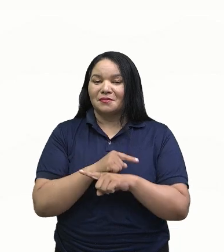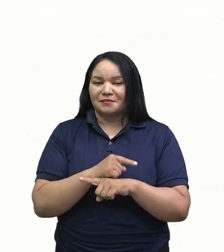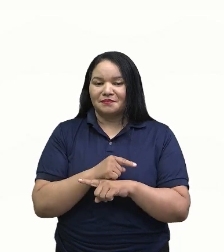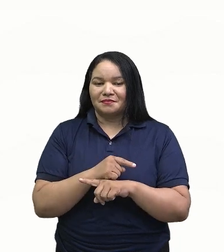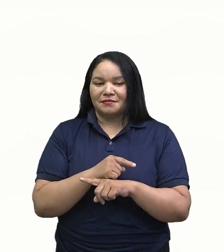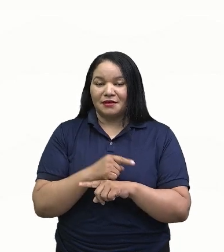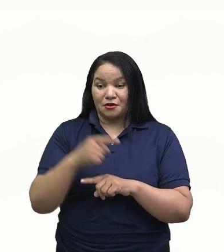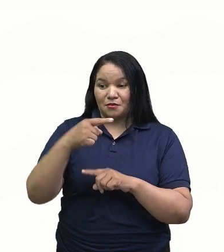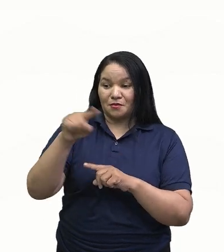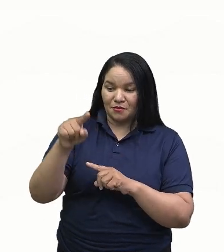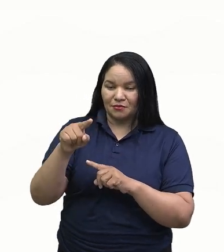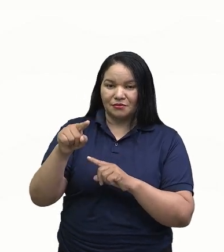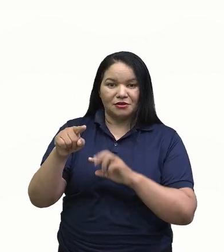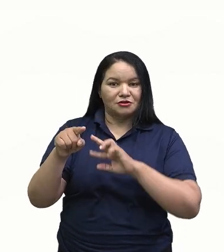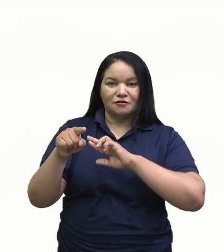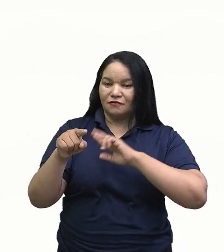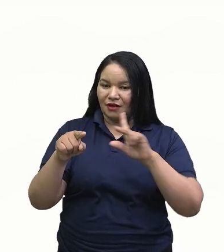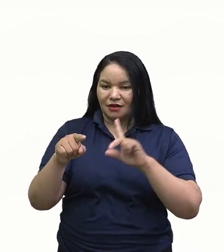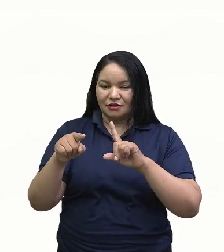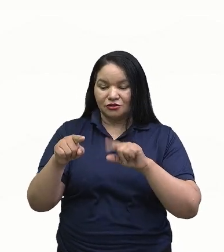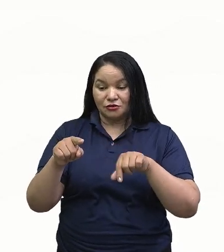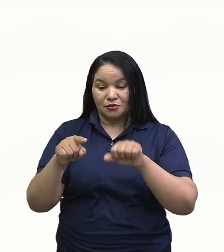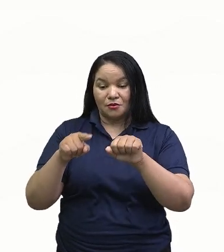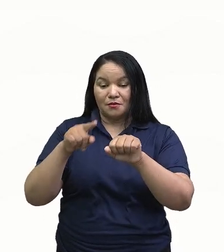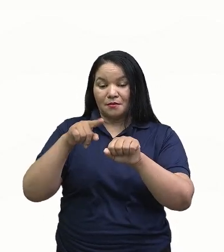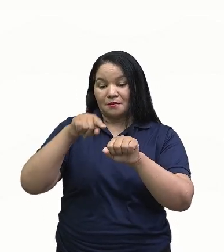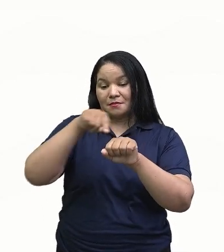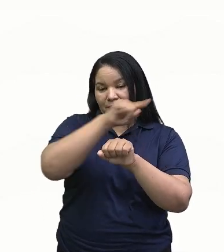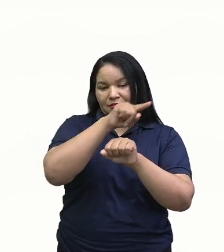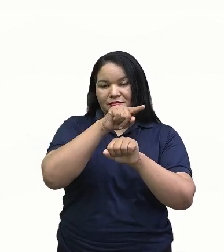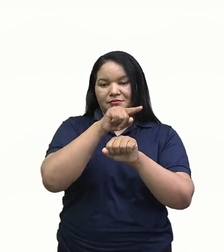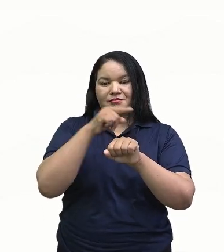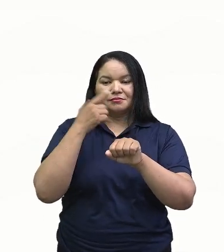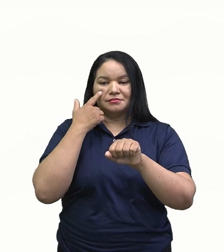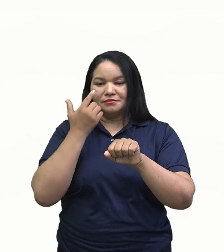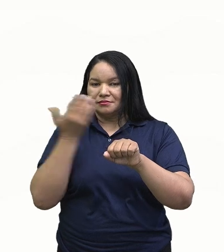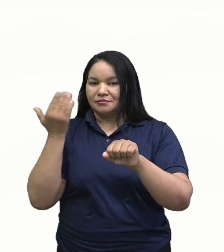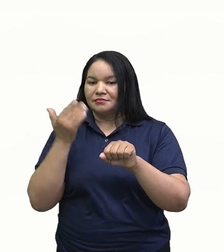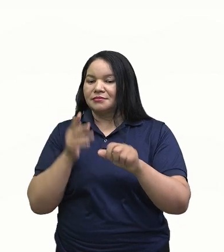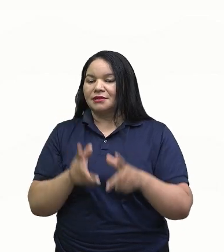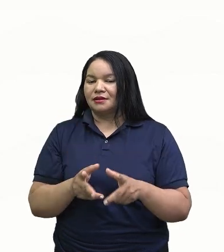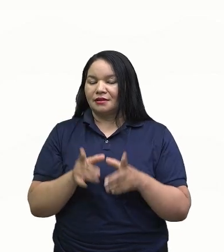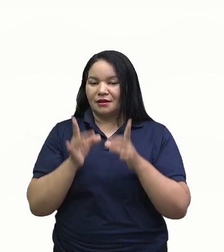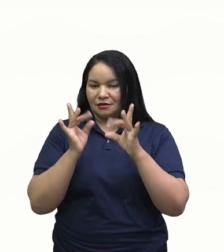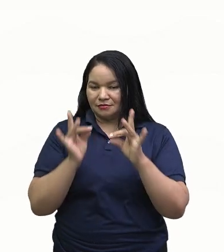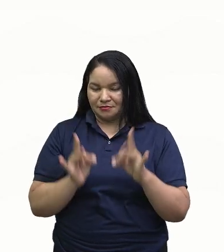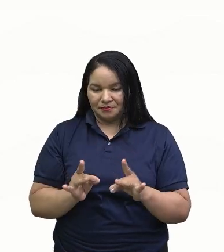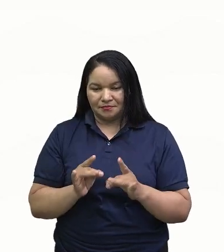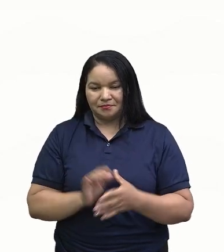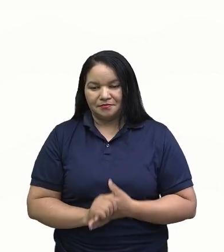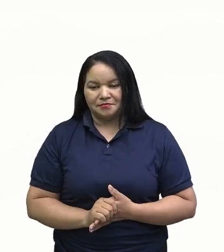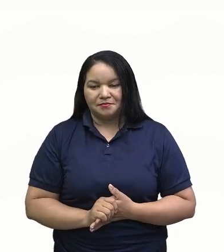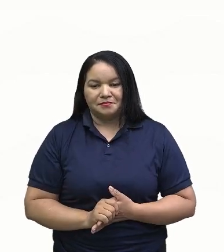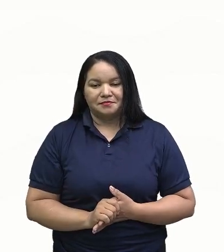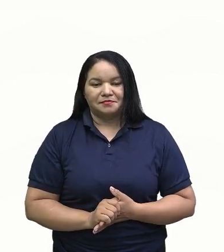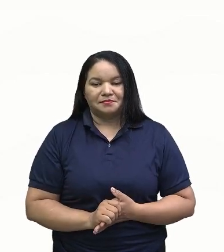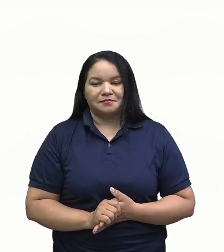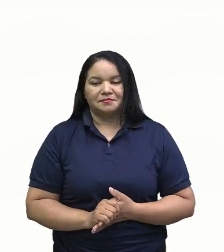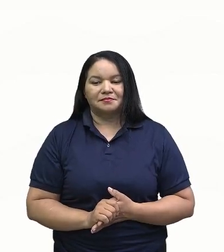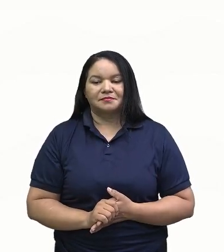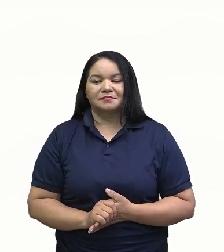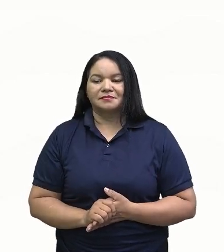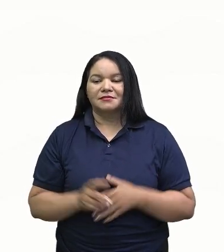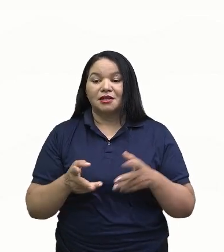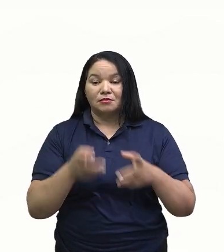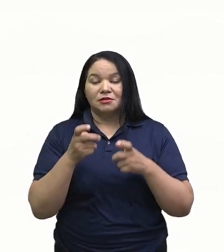agudo, tá? Importante a gente observar esse detalhe, tá? Porque o agudo, ele